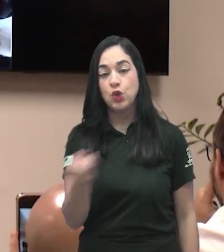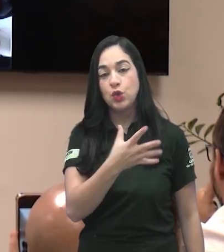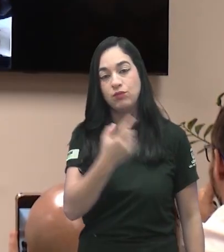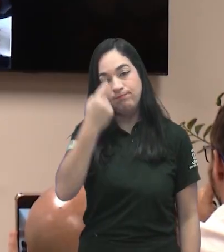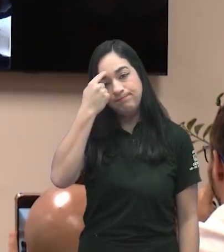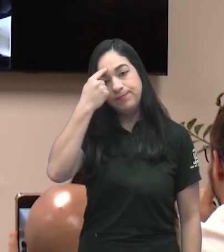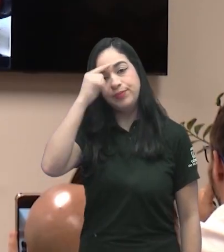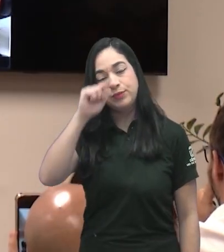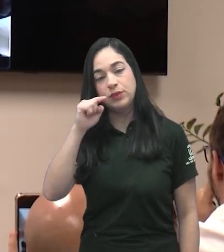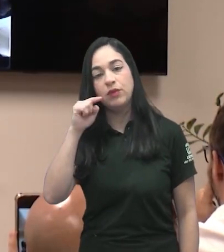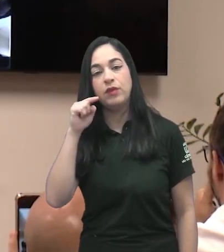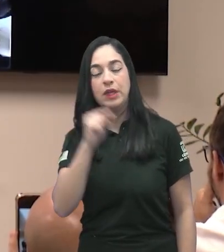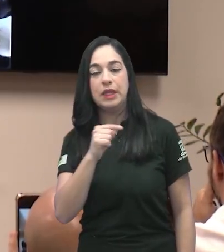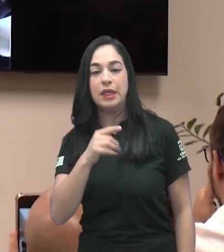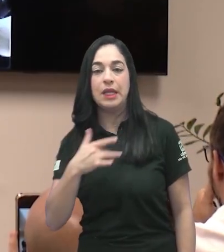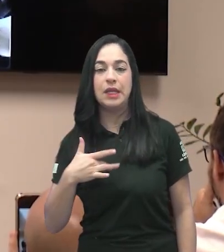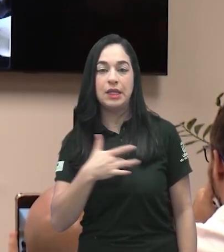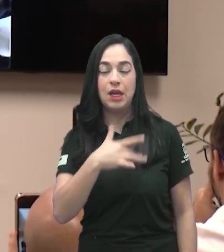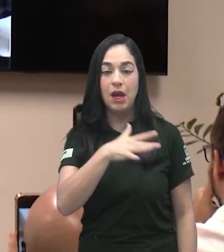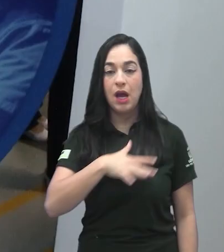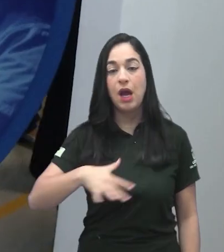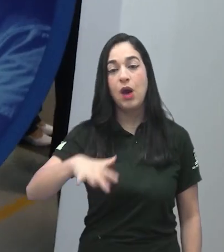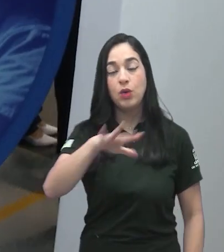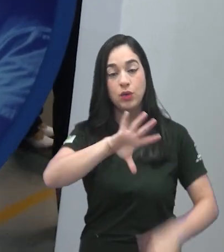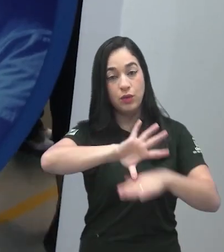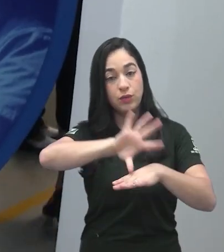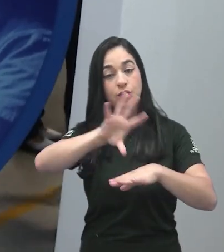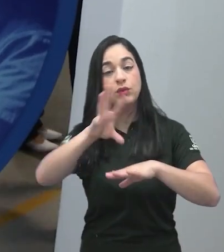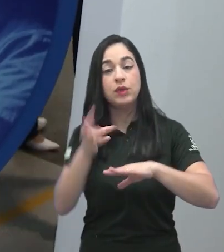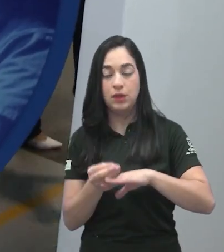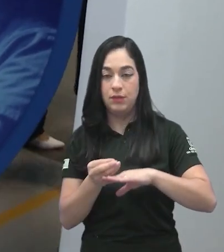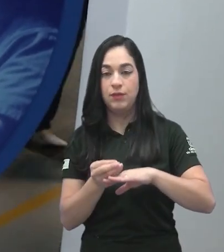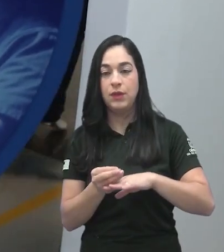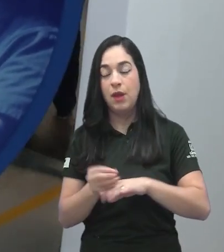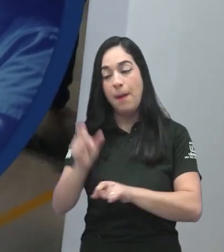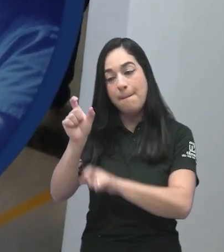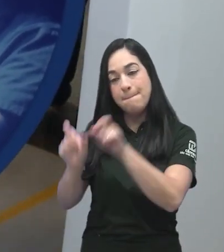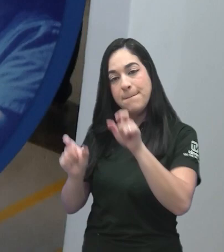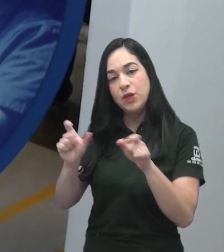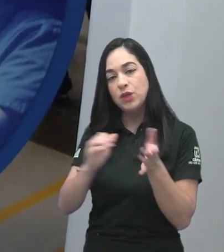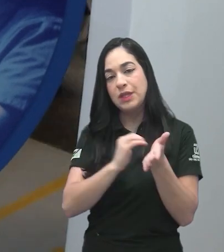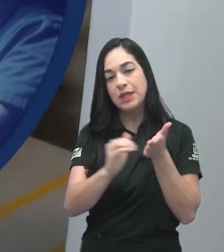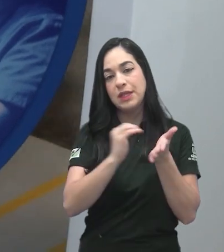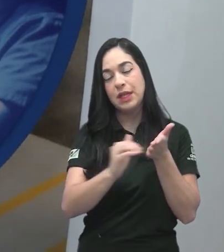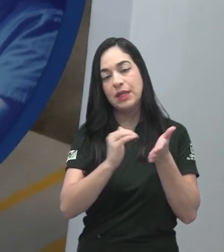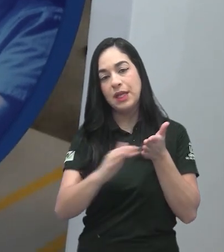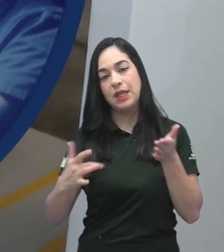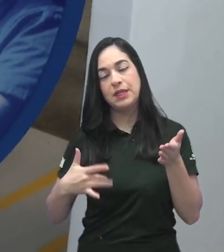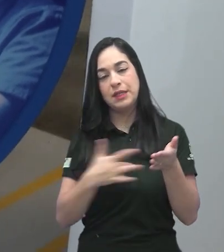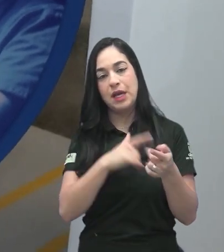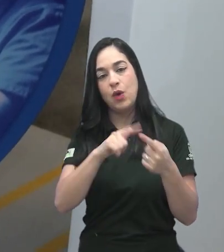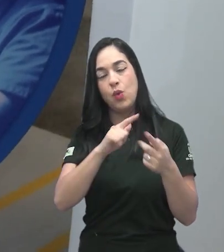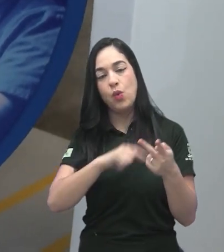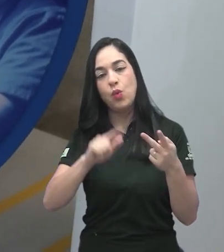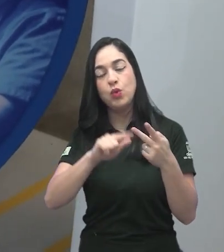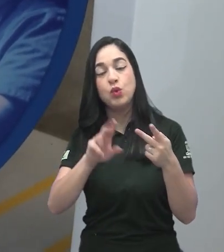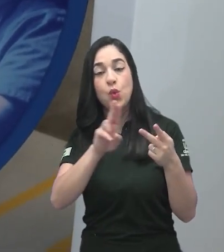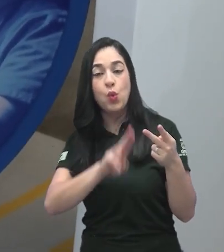de Inovação em Saúde, instalado no PIT. O espaço vai reunir servidores da Secretaria de